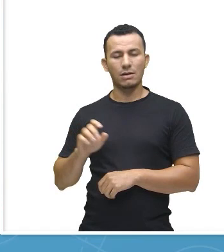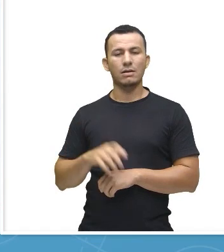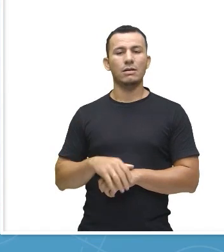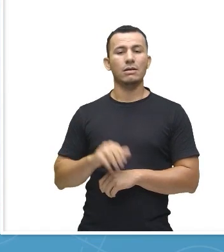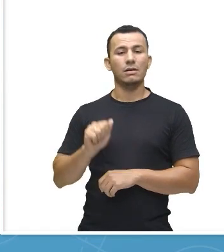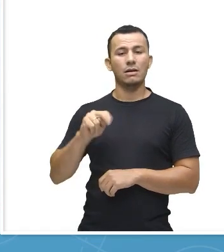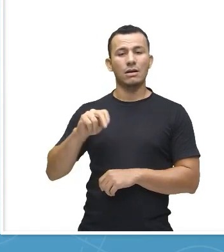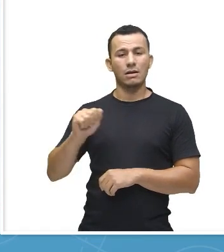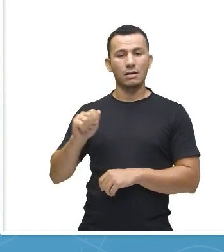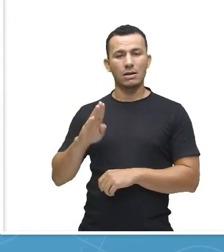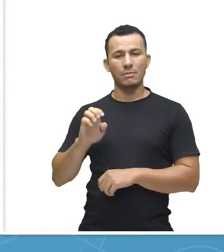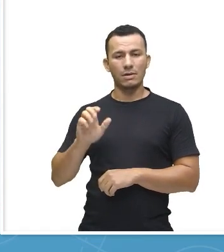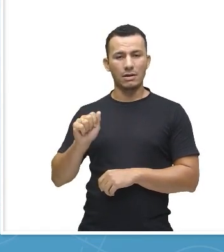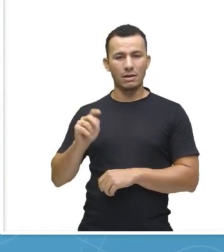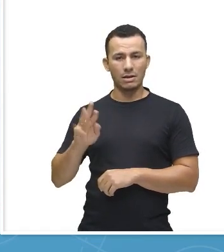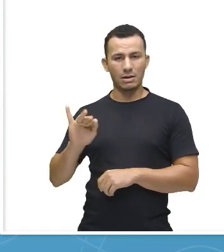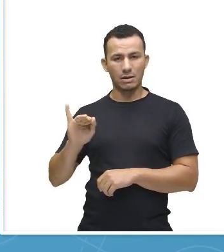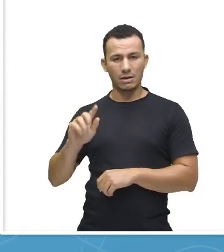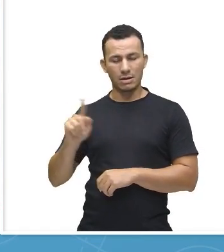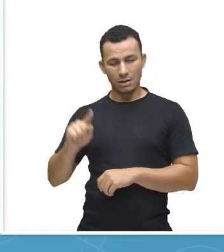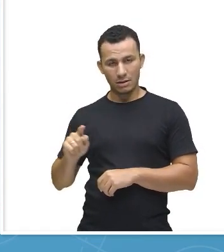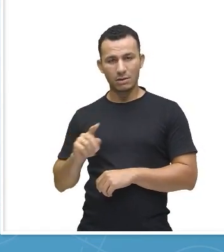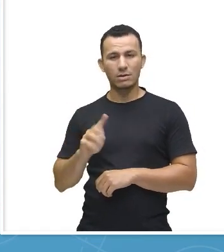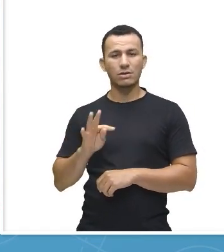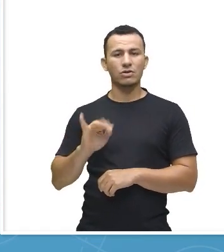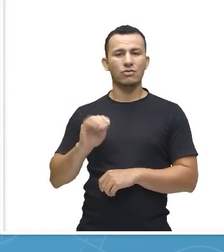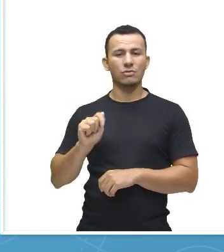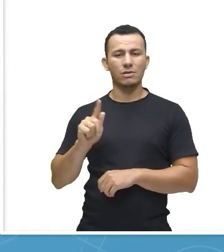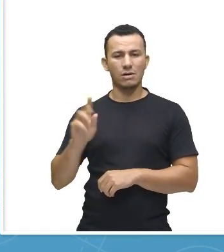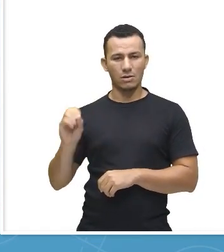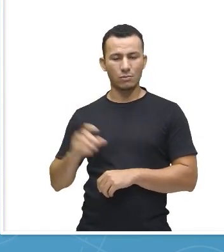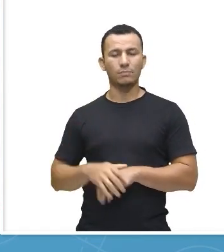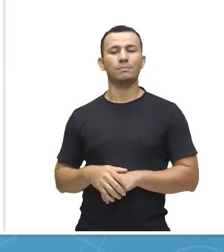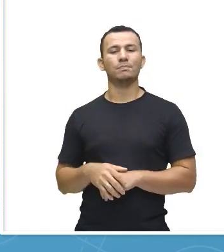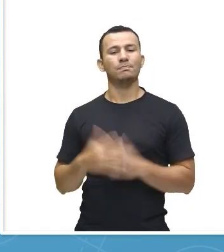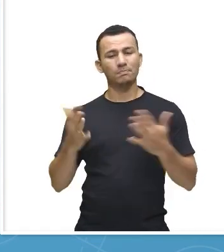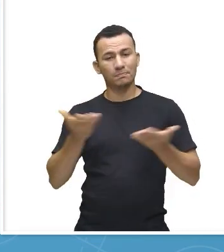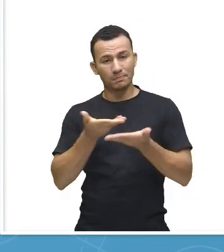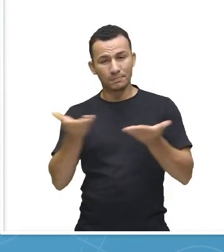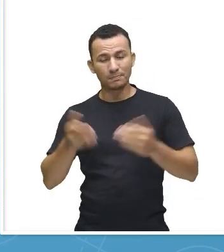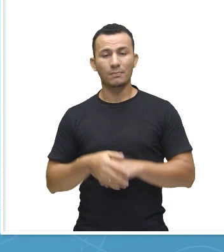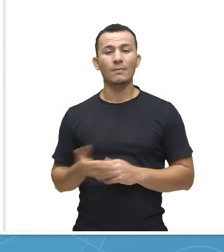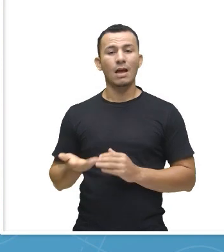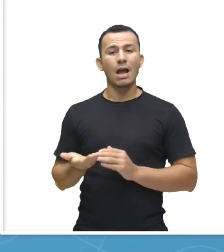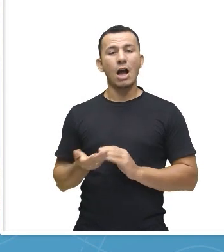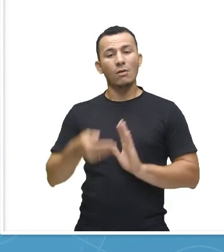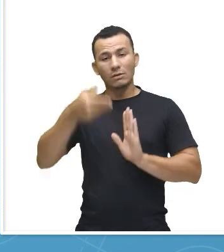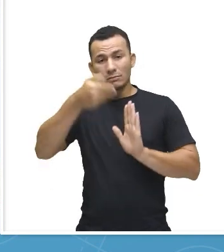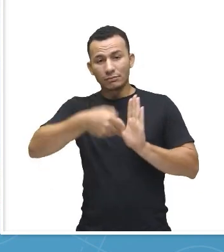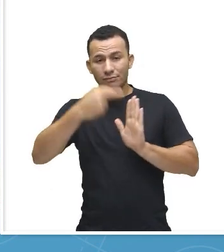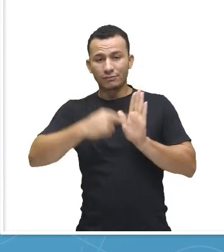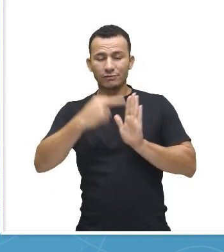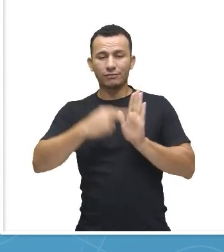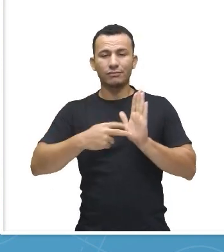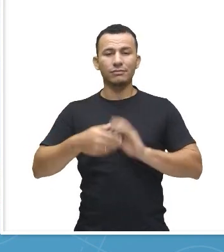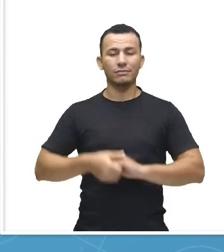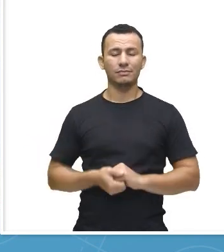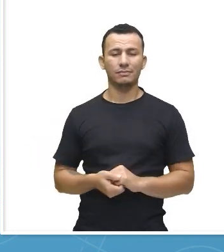bem, parabéns a todos. Agora vamos acompanhar com calma aqui a nossa correção. Acompanhe comigo, tá?